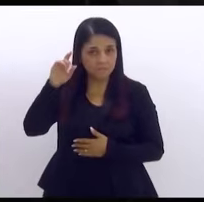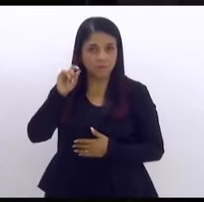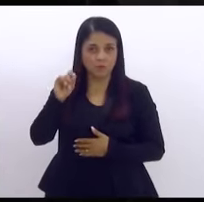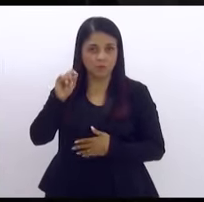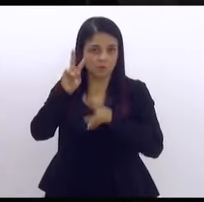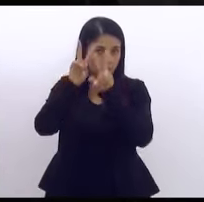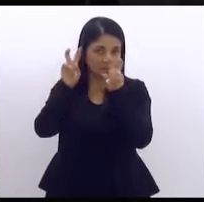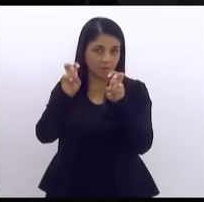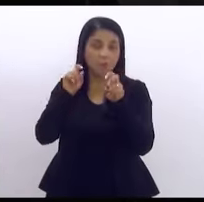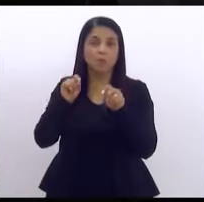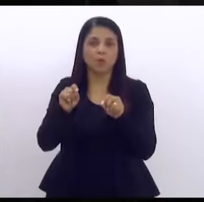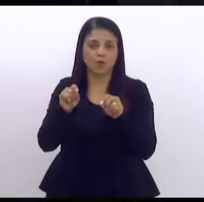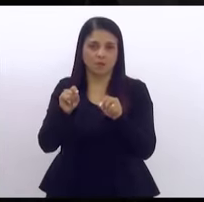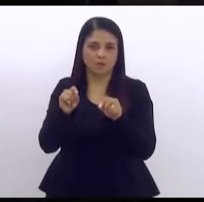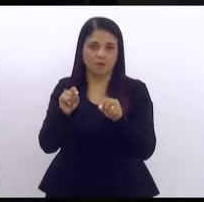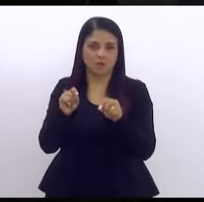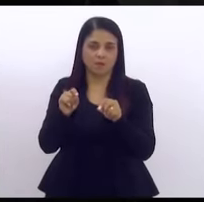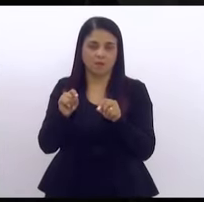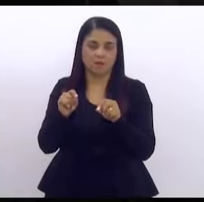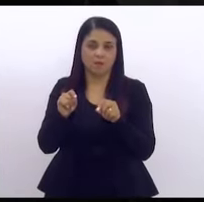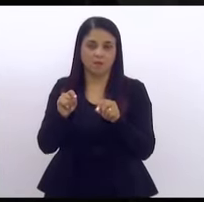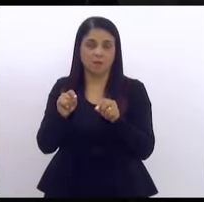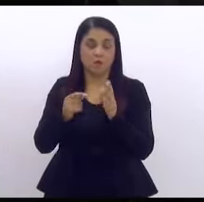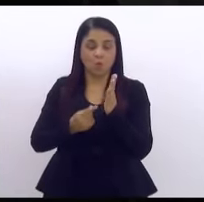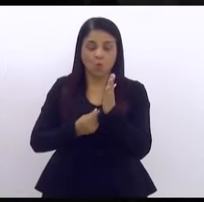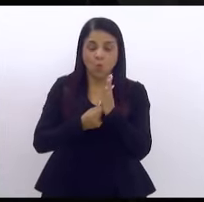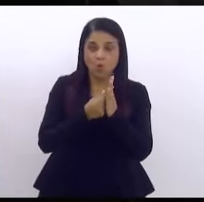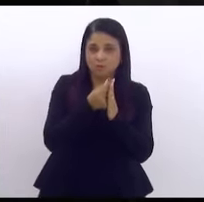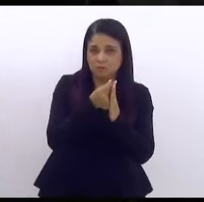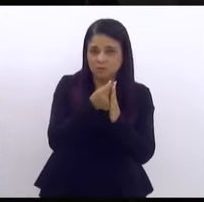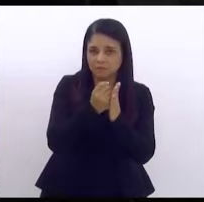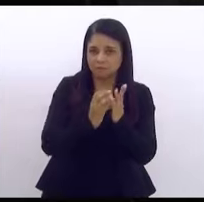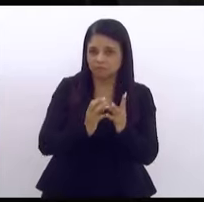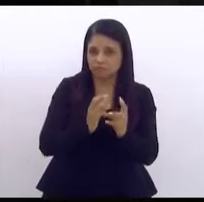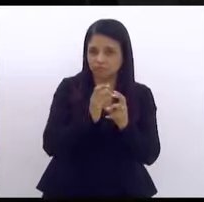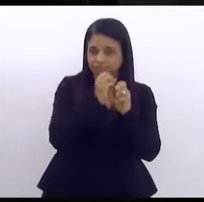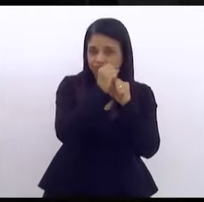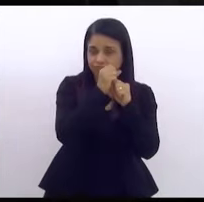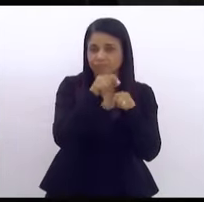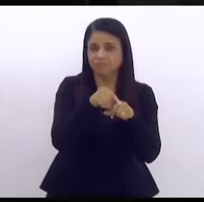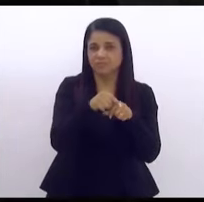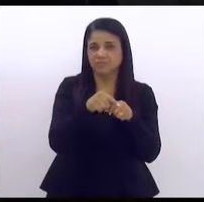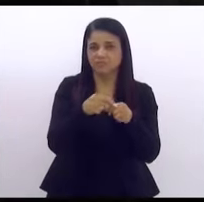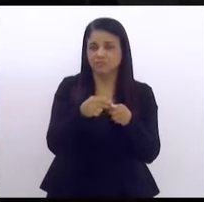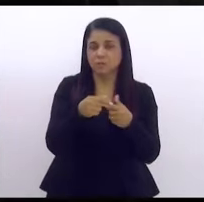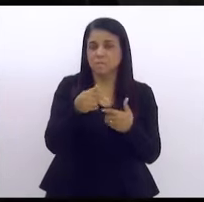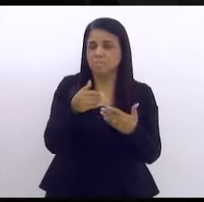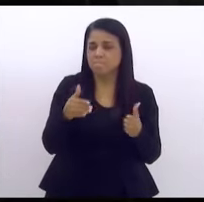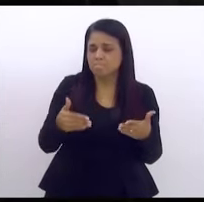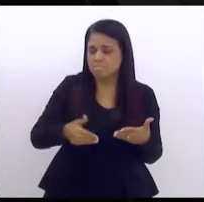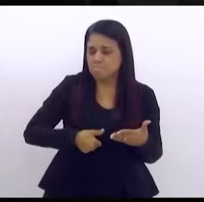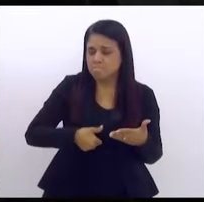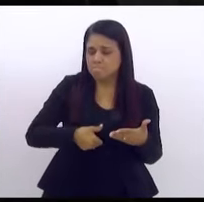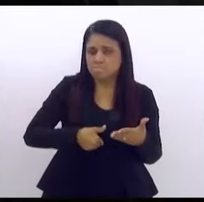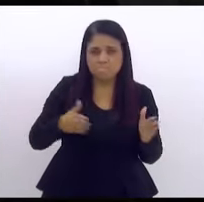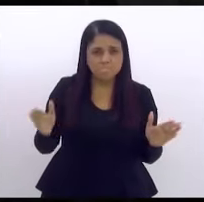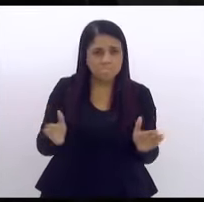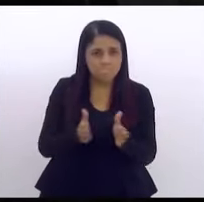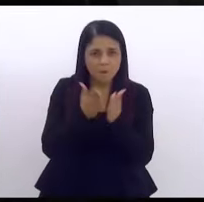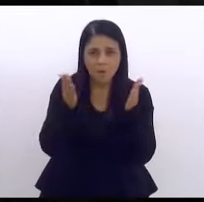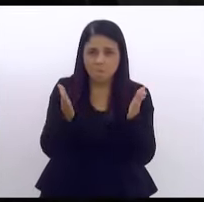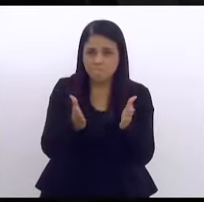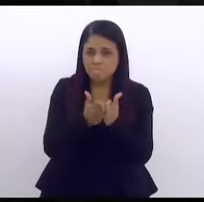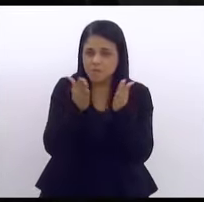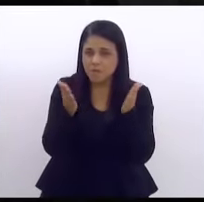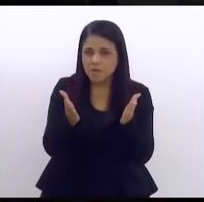é o descompasso desse orçamento quando falamos de miséria, de extrema pobreza, quando falamos